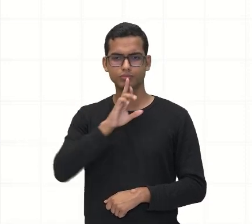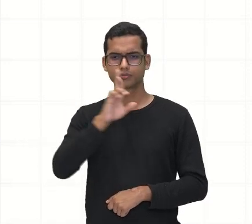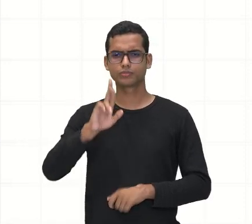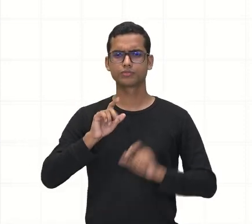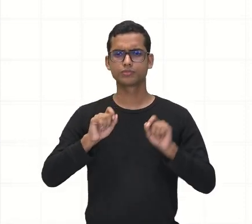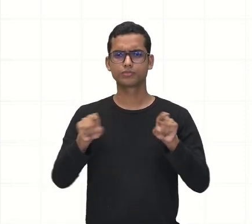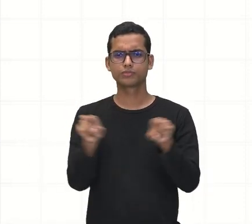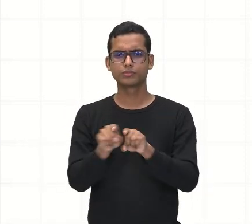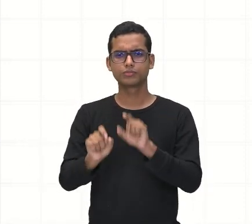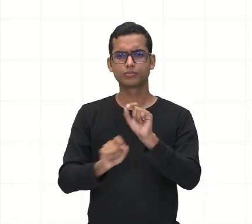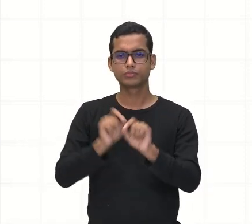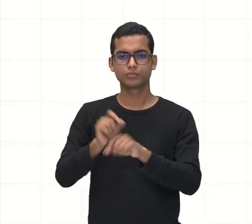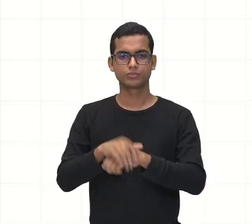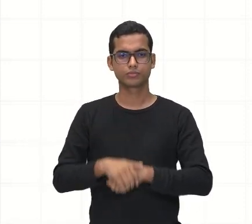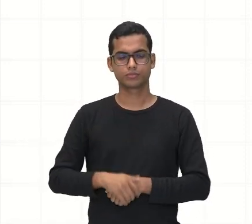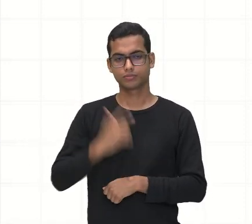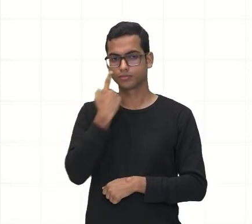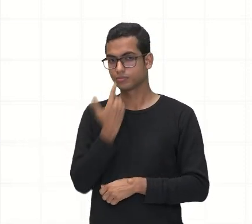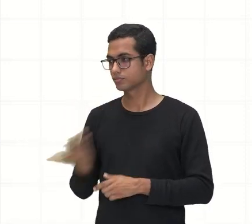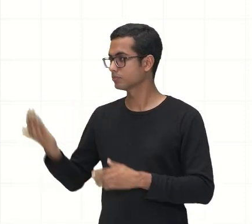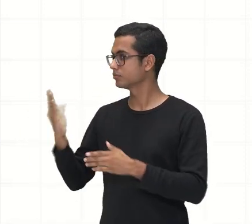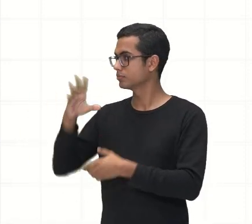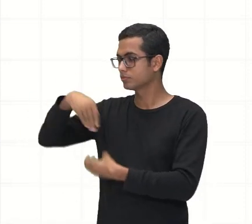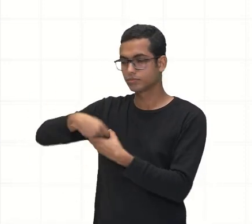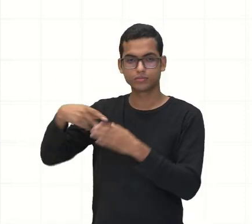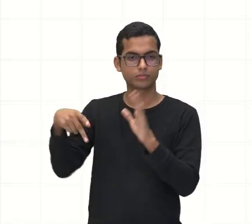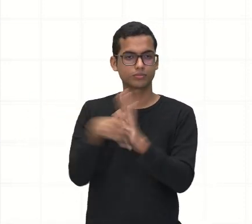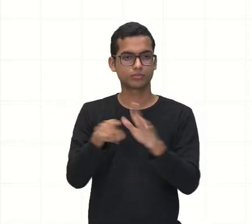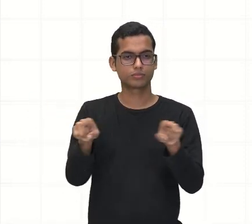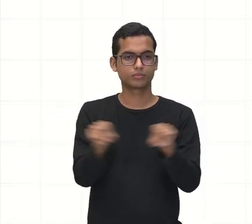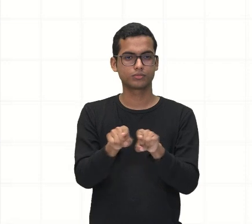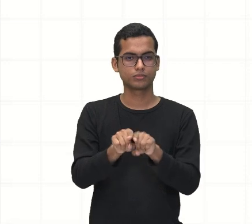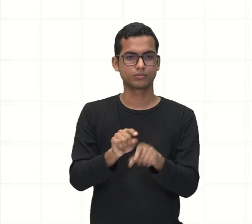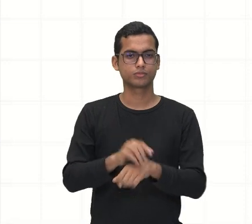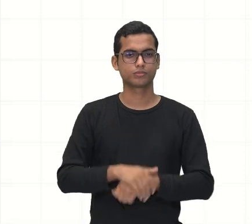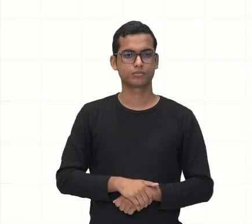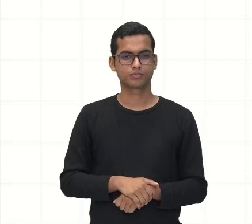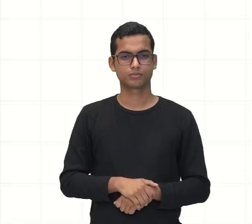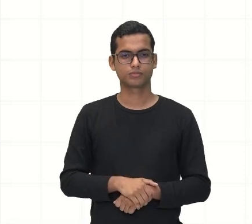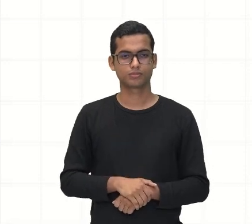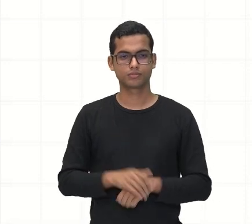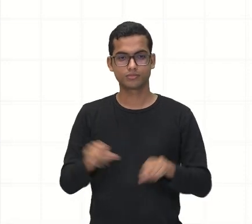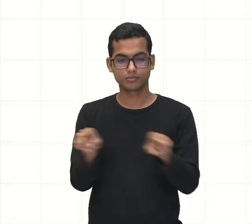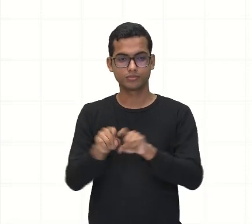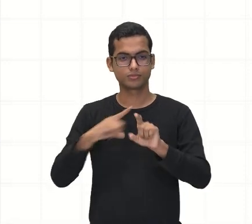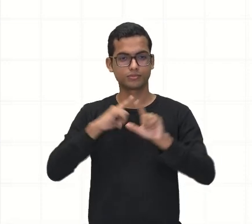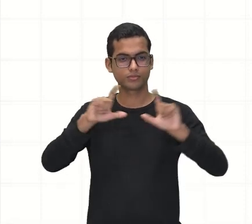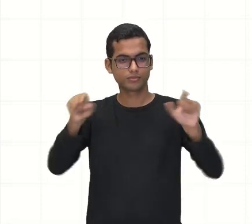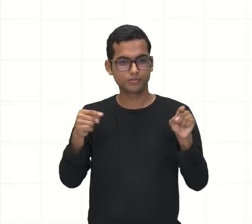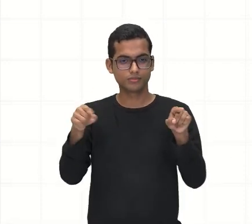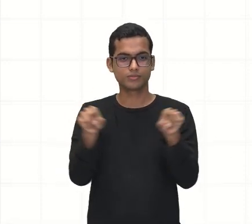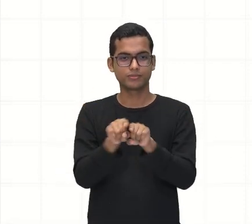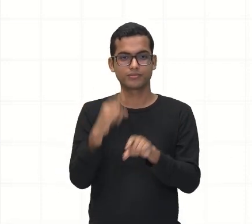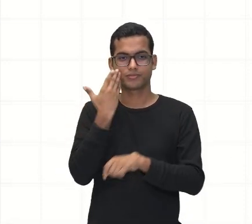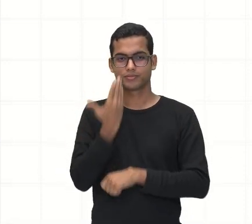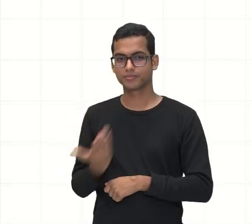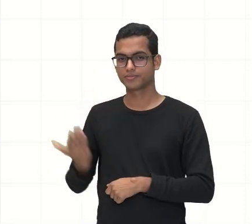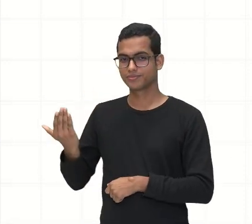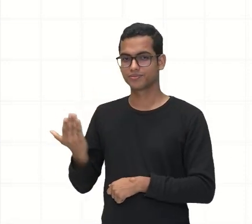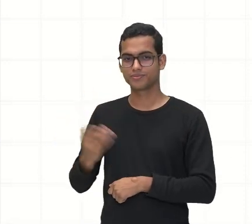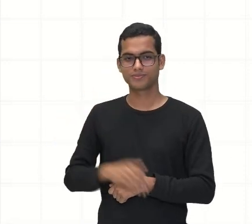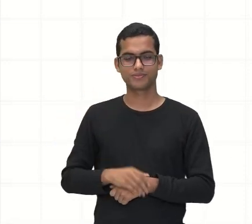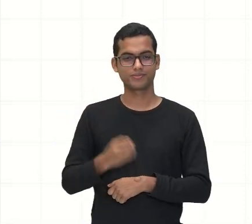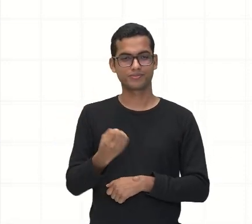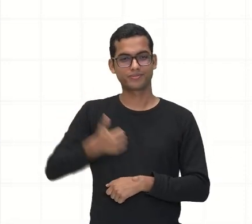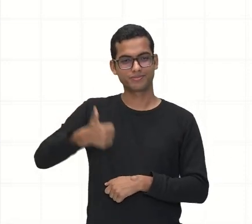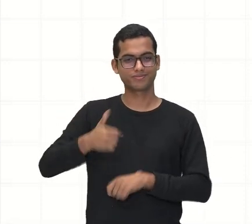temos que resolver primeiro o que está dentro do parêntese, tá legal? Então, nós vamos fazer 4 mais 2, que é igual a 6. Tudo bem até